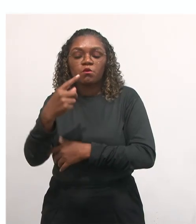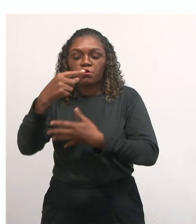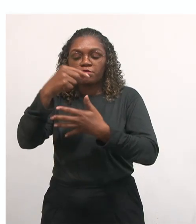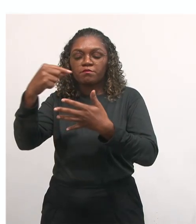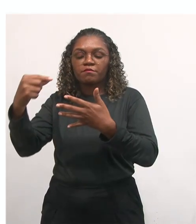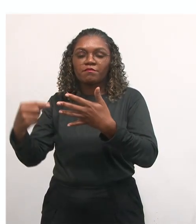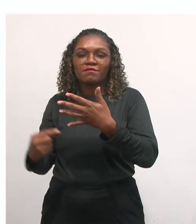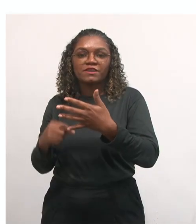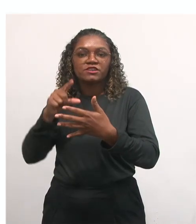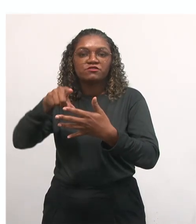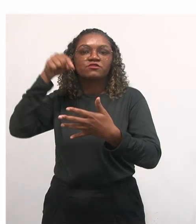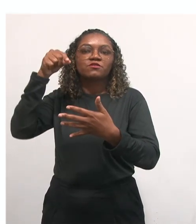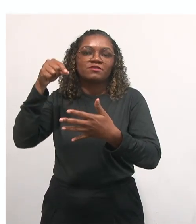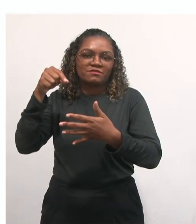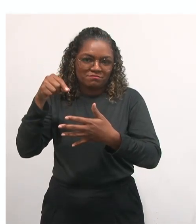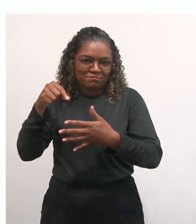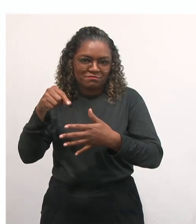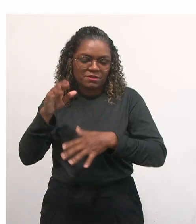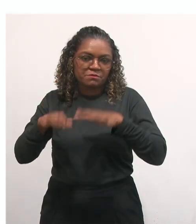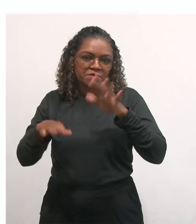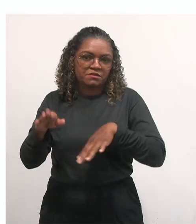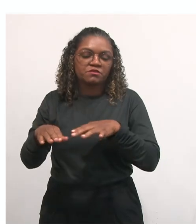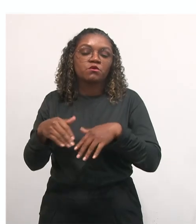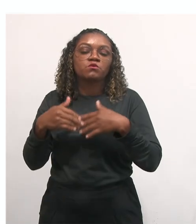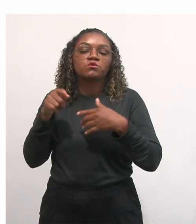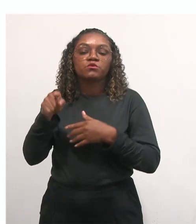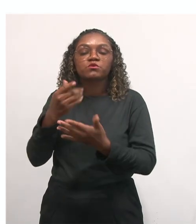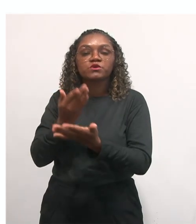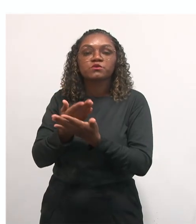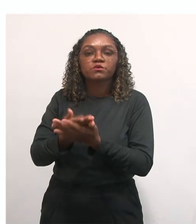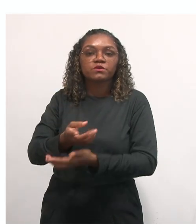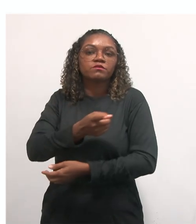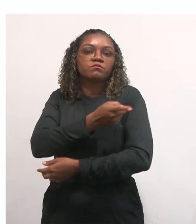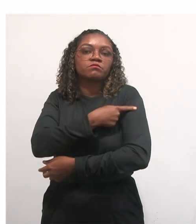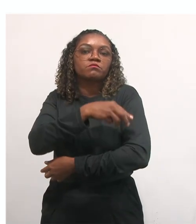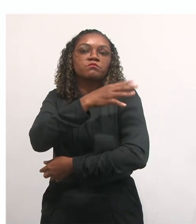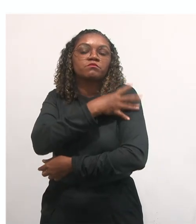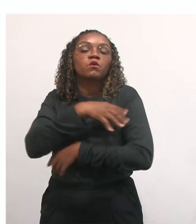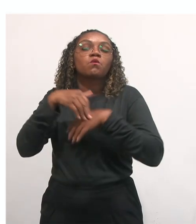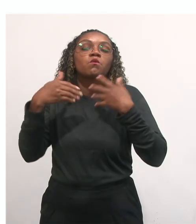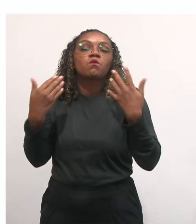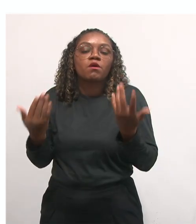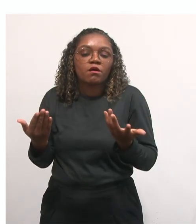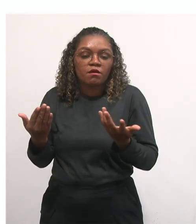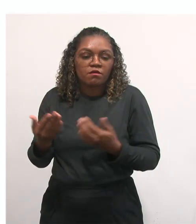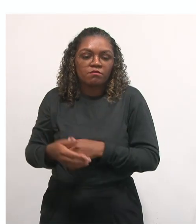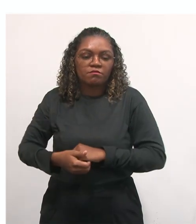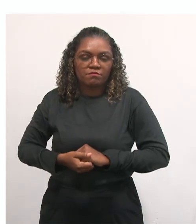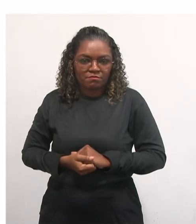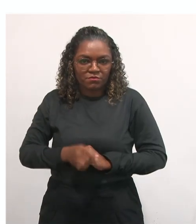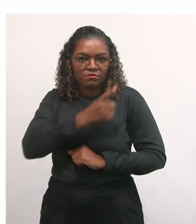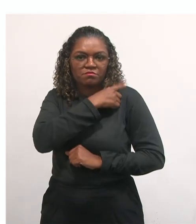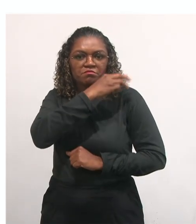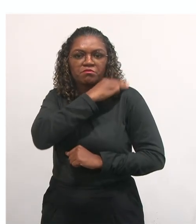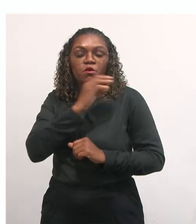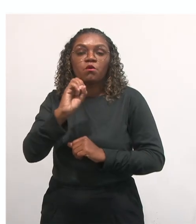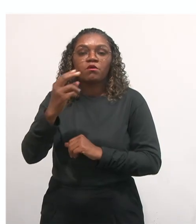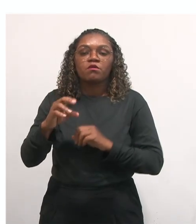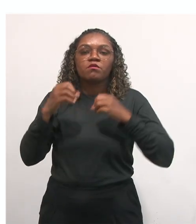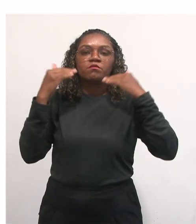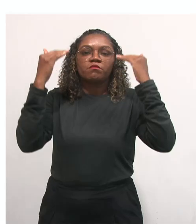né? Qual a sua escolaridade? Ensino fundamental, fundamental médio, superior, superior completo,